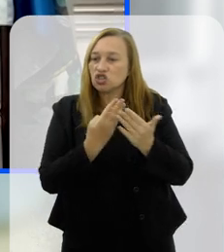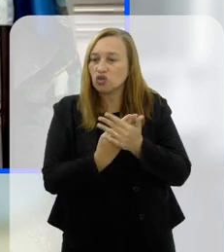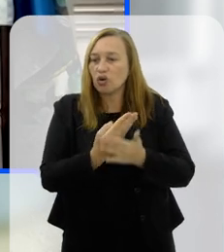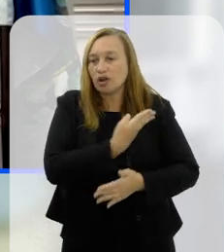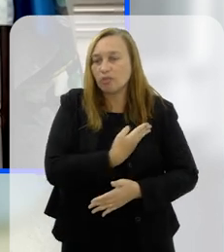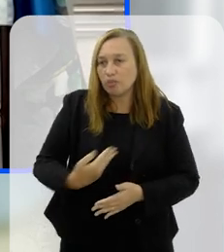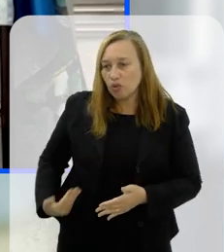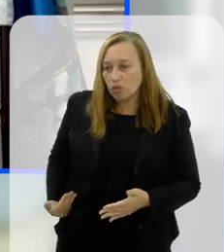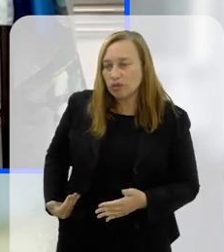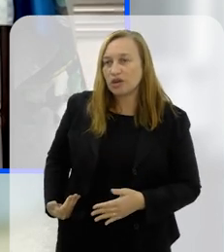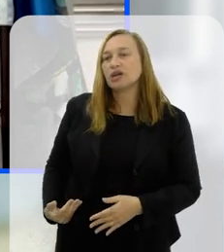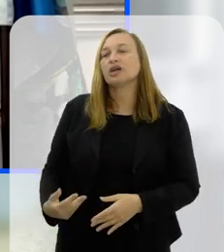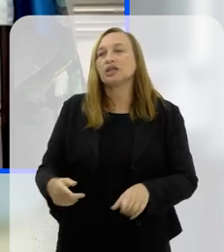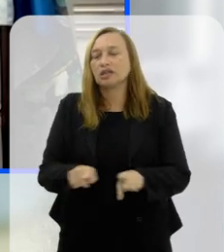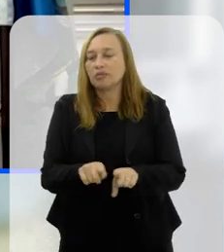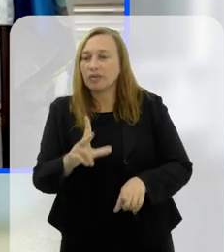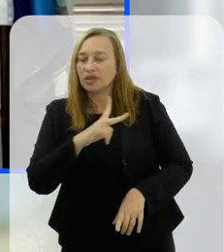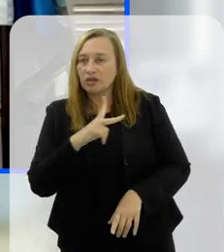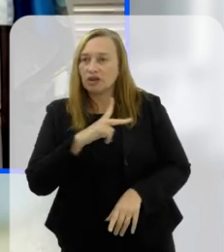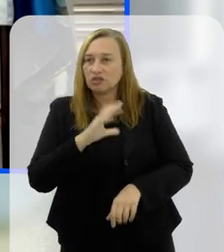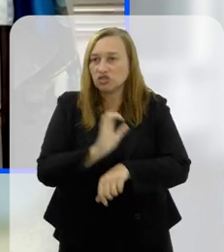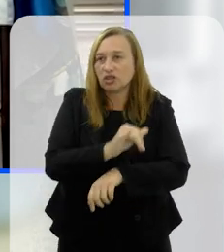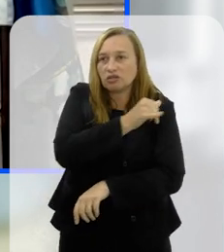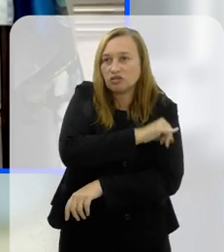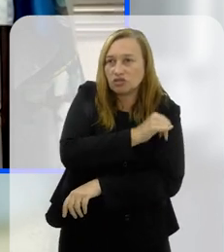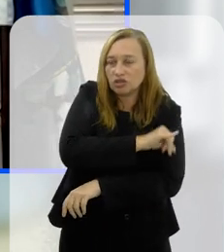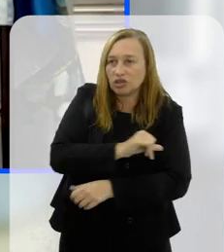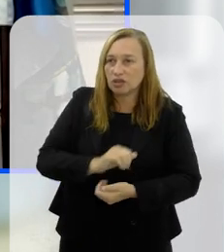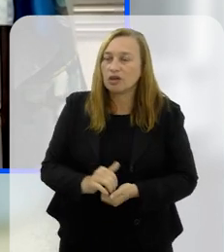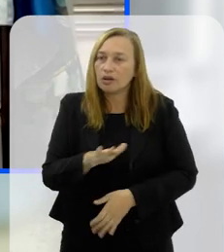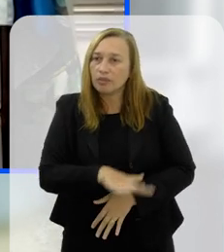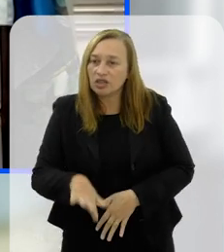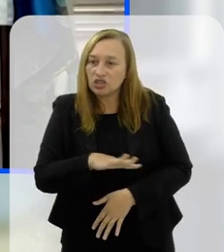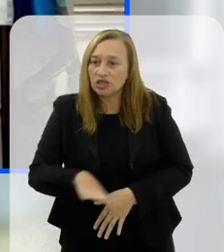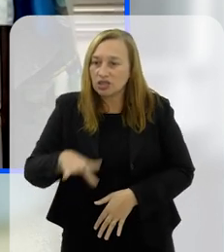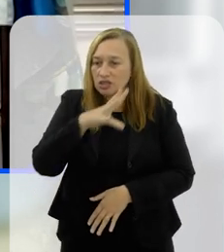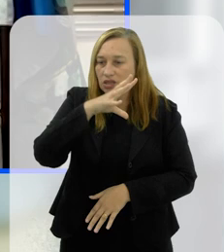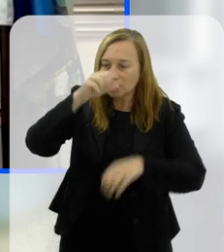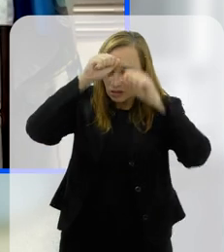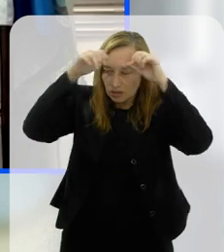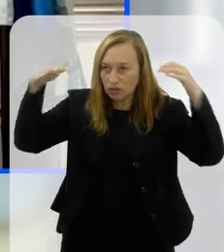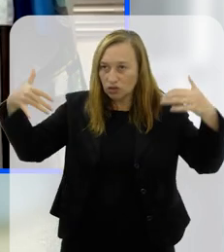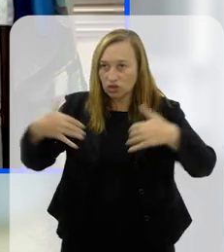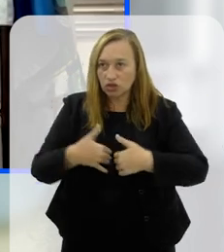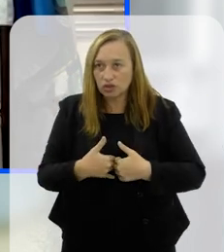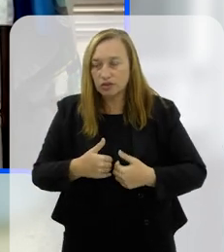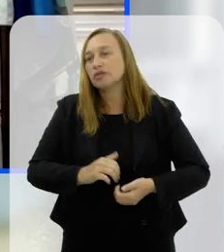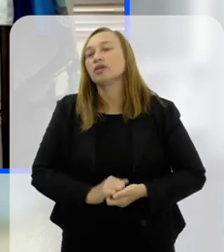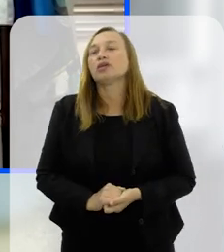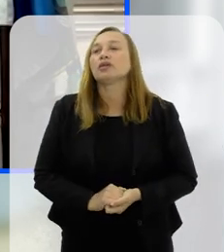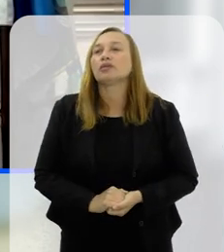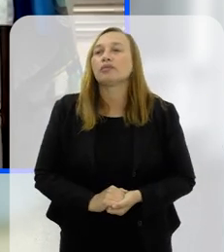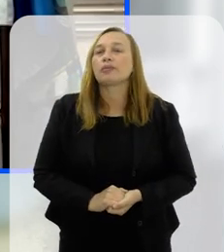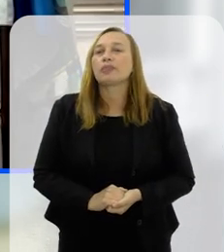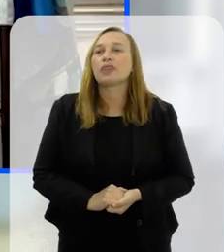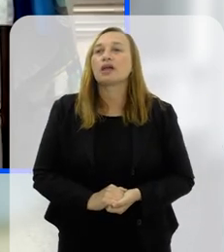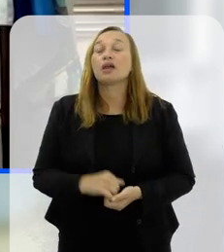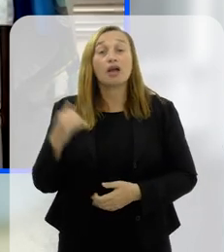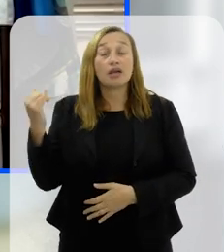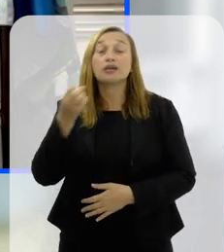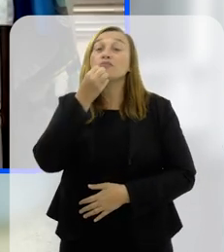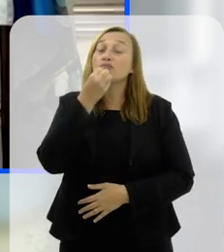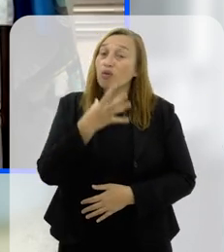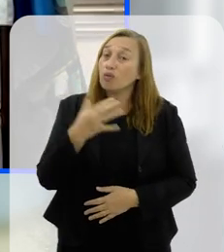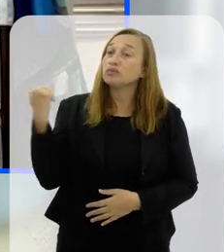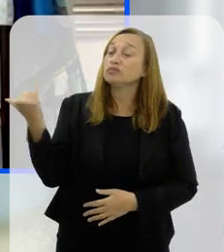privadas de Educação no estado do Rio Janeiro para crianças e adolescentes com Transtorno do espectro autista entendeu